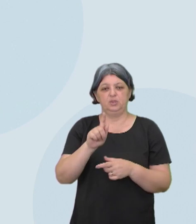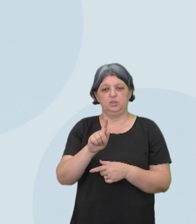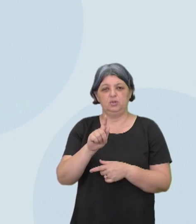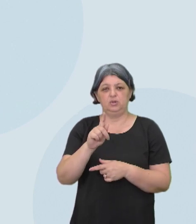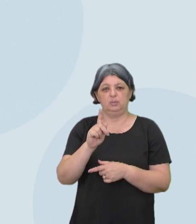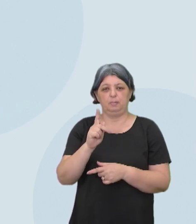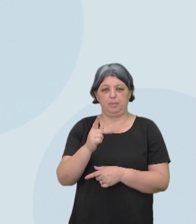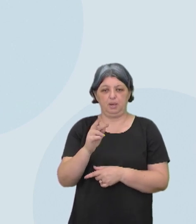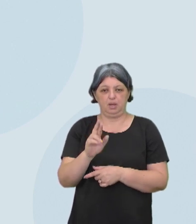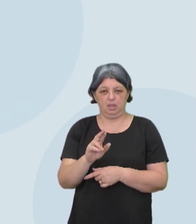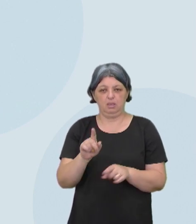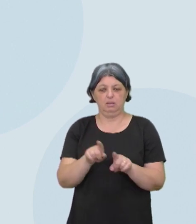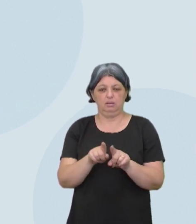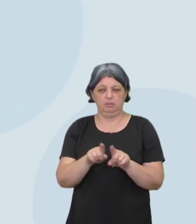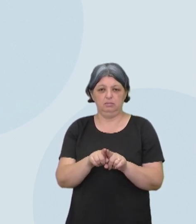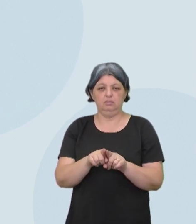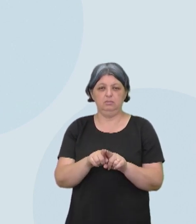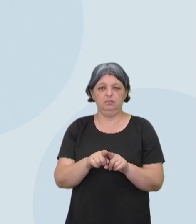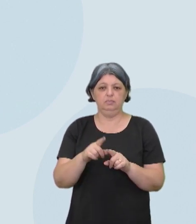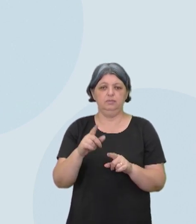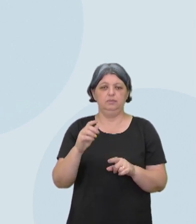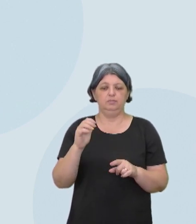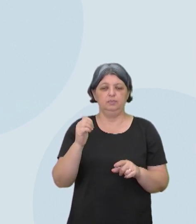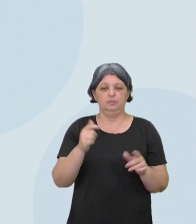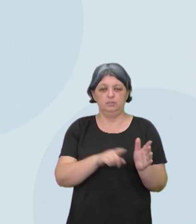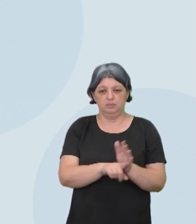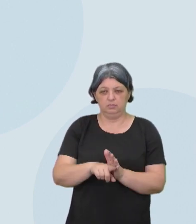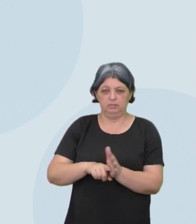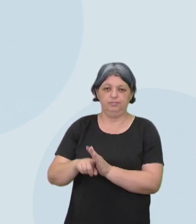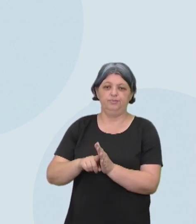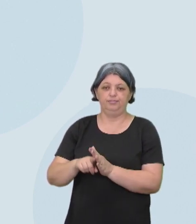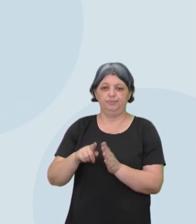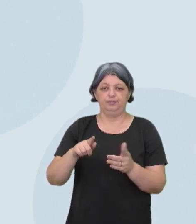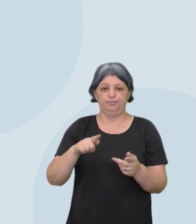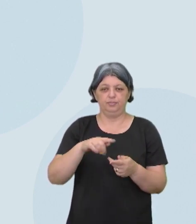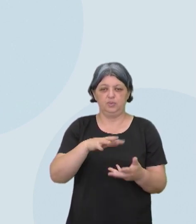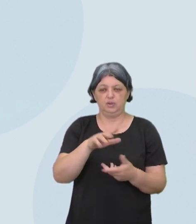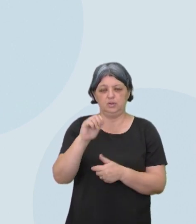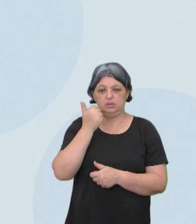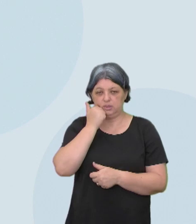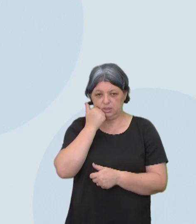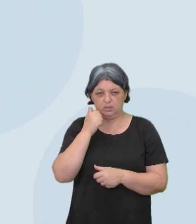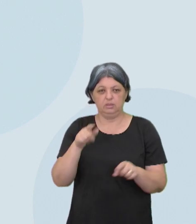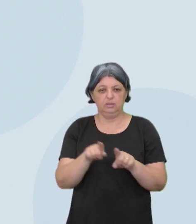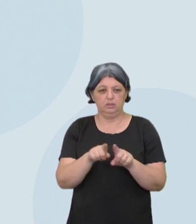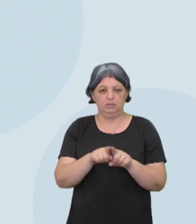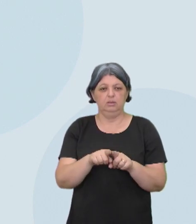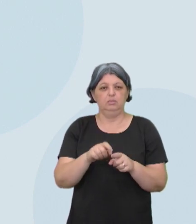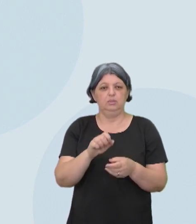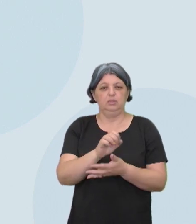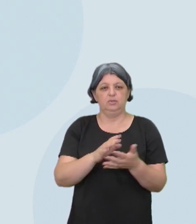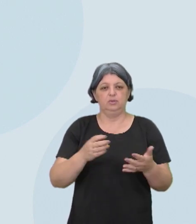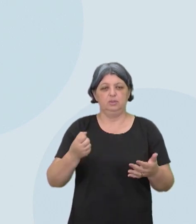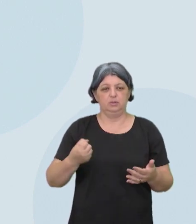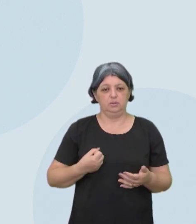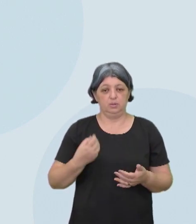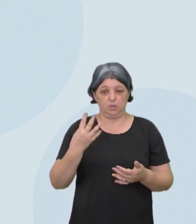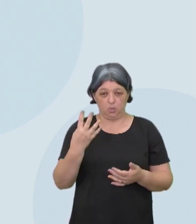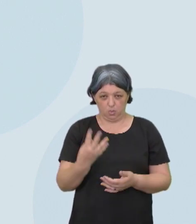aqui, né? Na atividade 4, tem radiação eletromagnética, efeito Doppler.